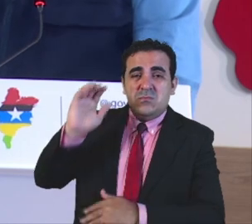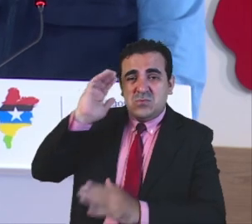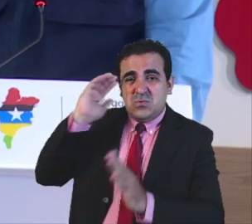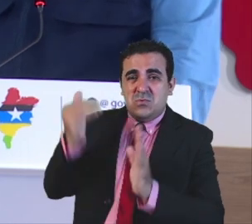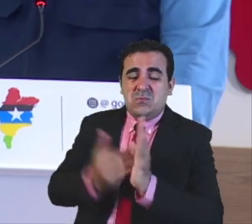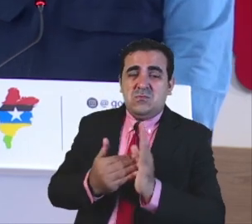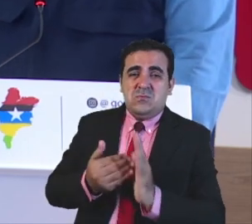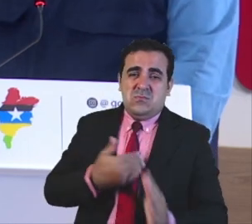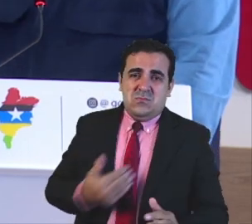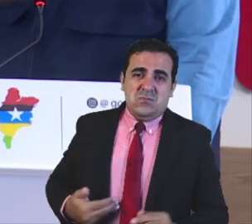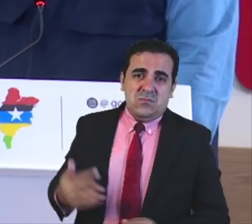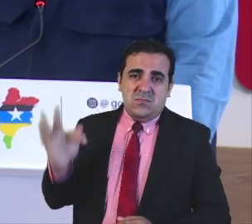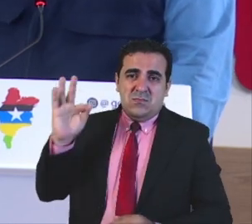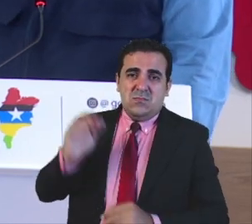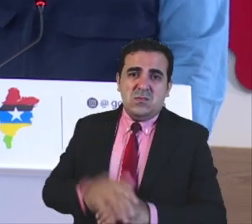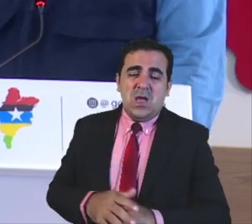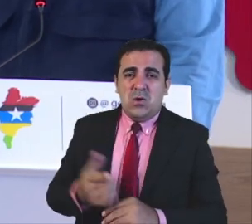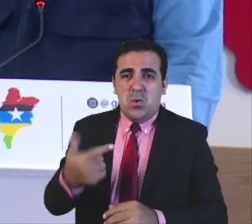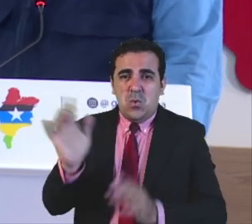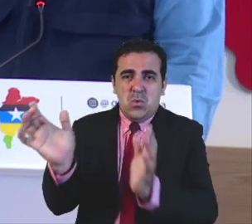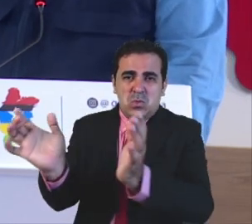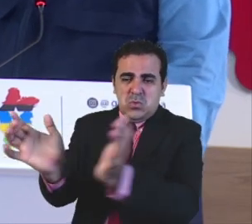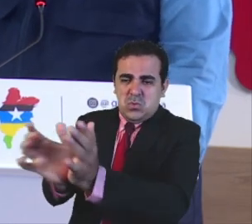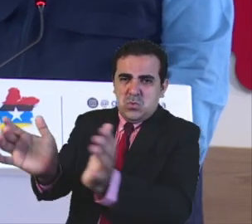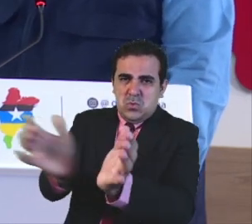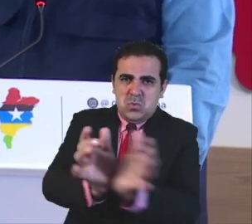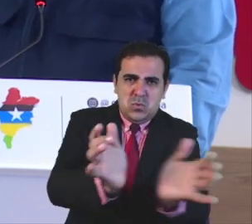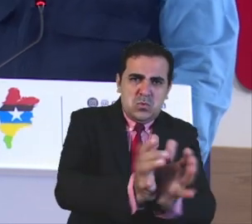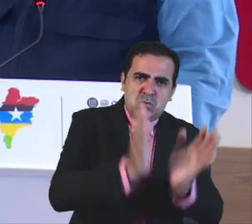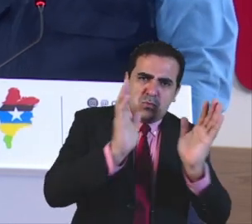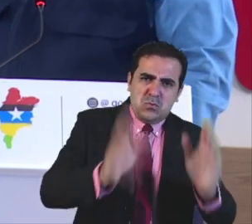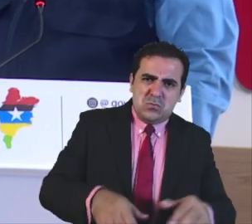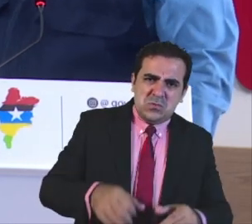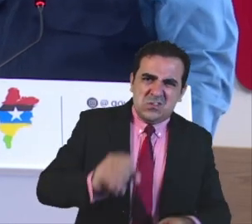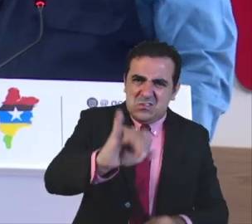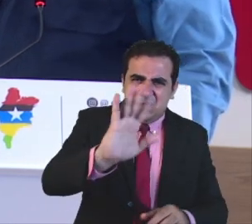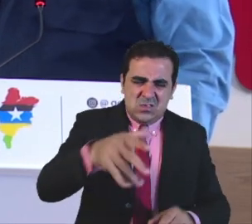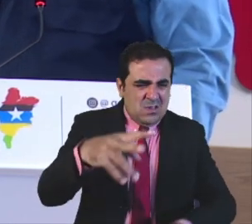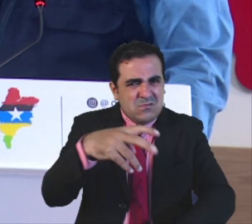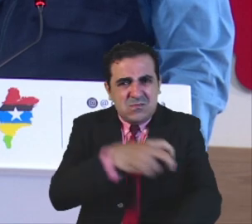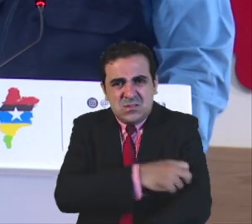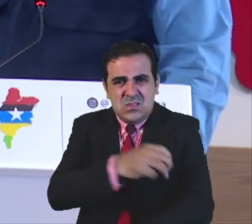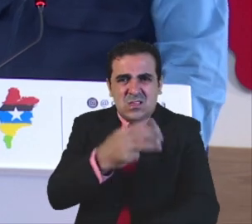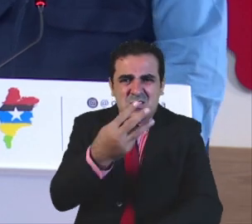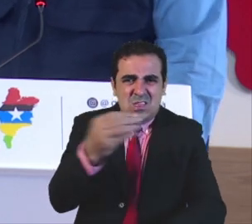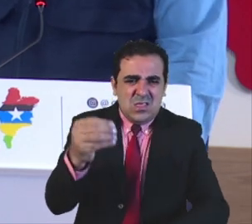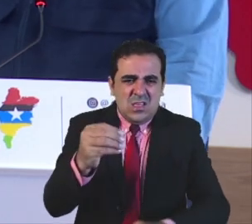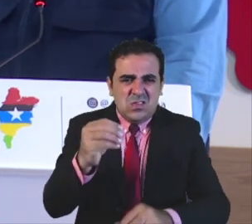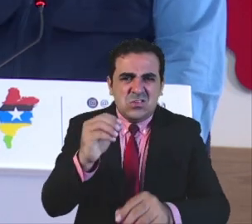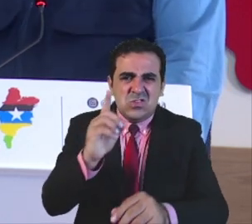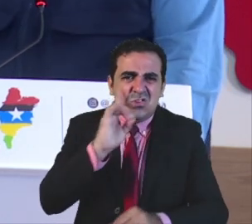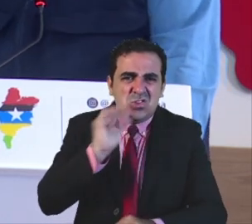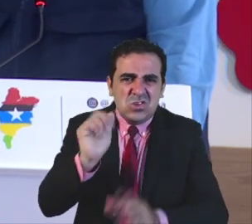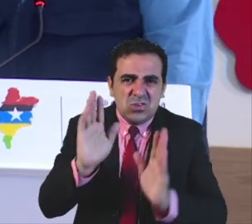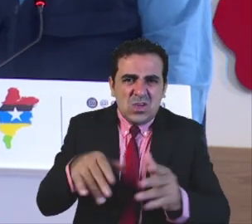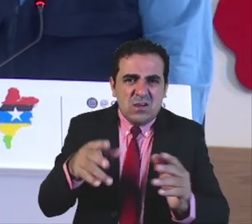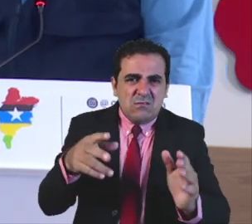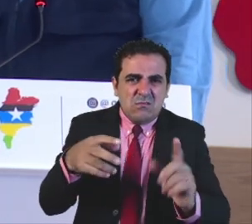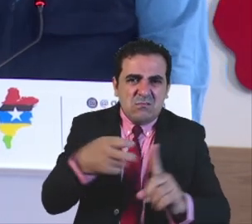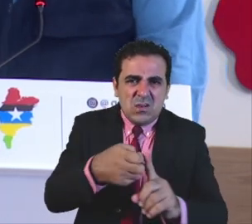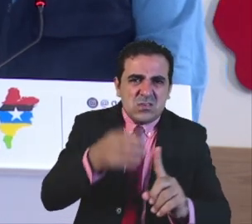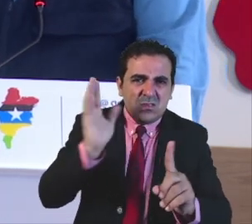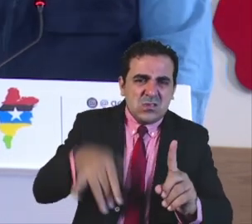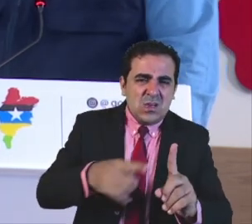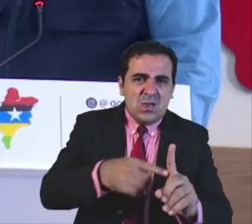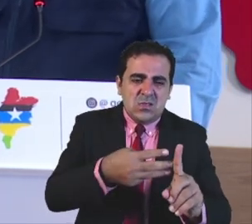Outros grupos, pessoas com comorbidades, por exemplo, desde que vacinadas Após 30 dias, que é quando a